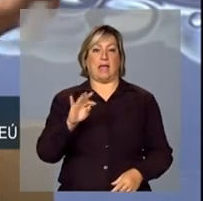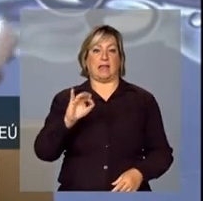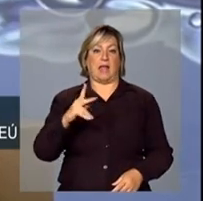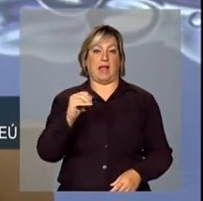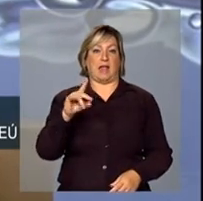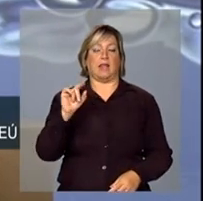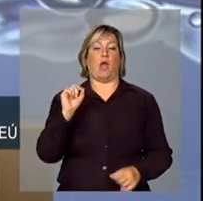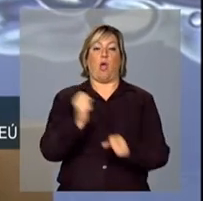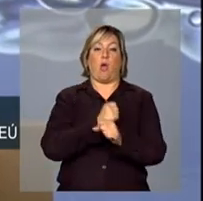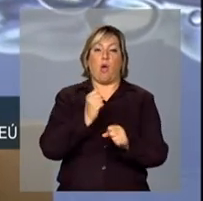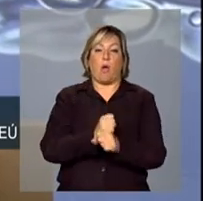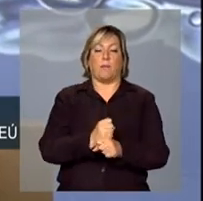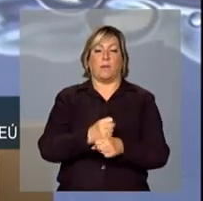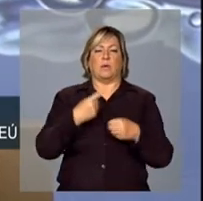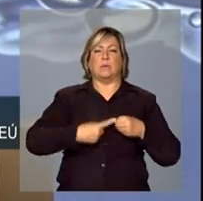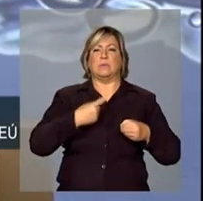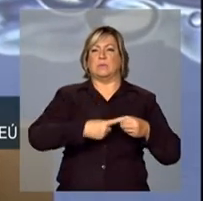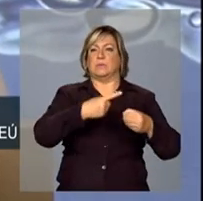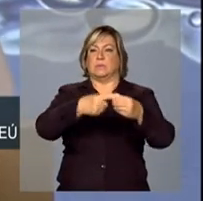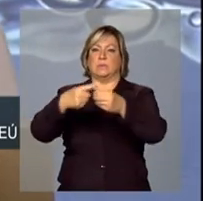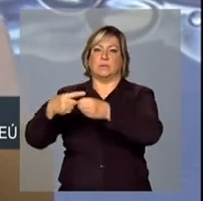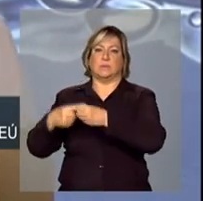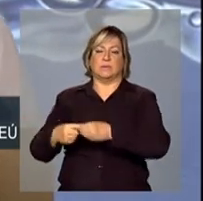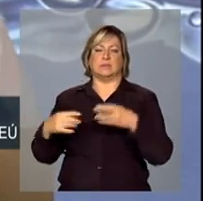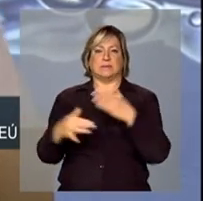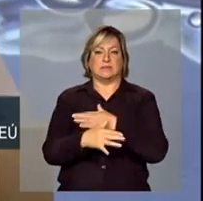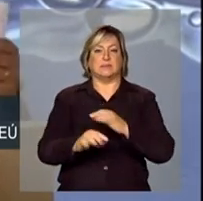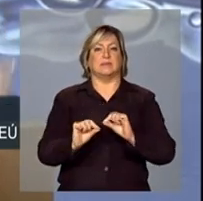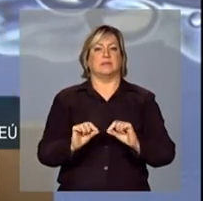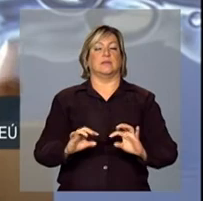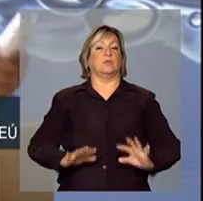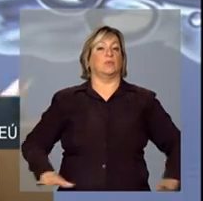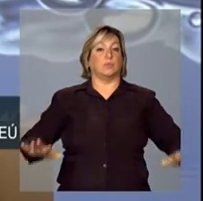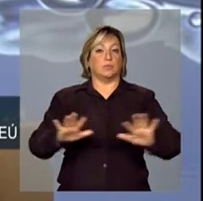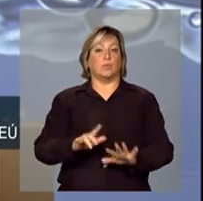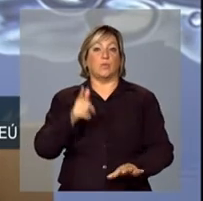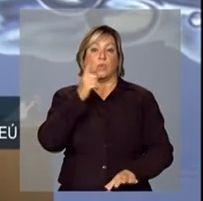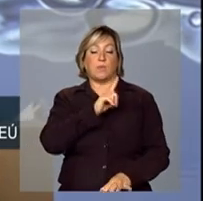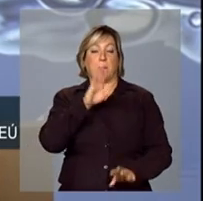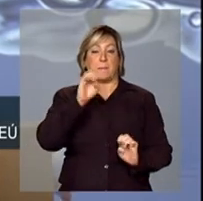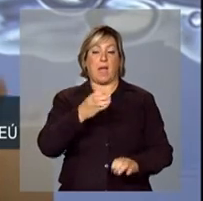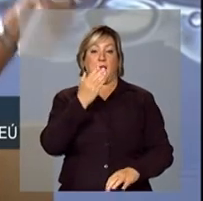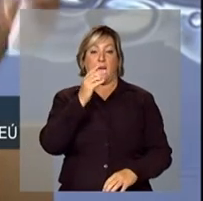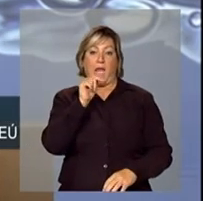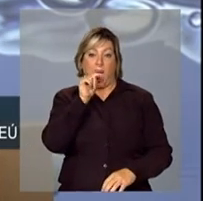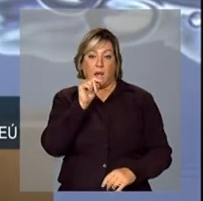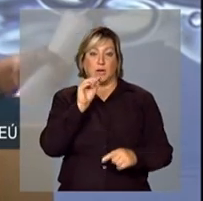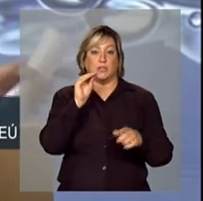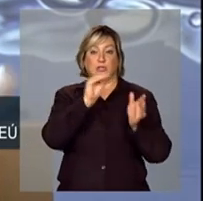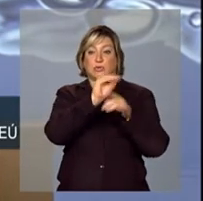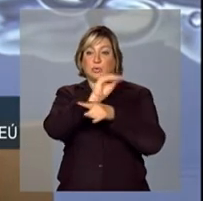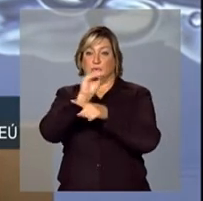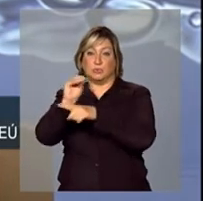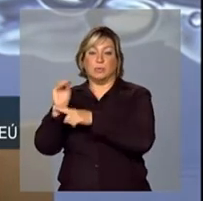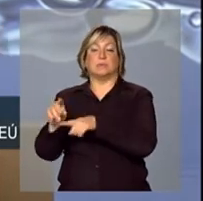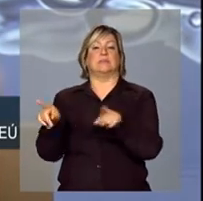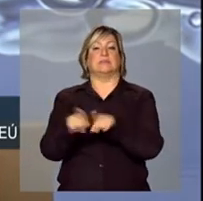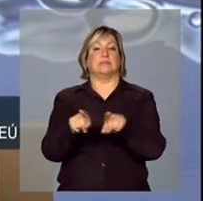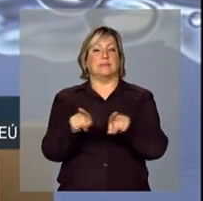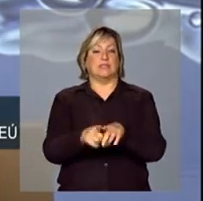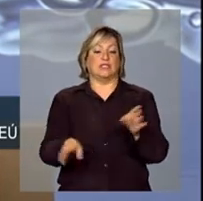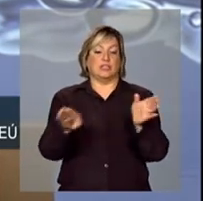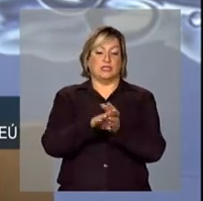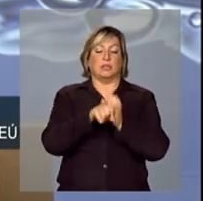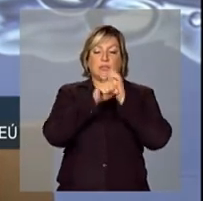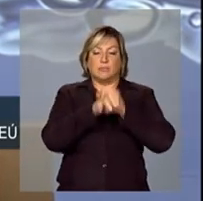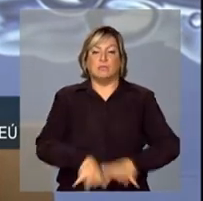nos distritos, na zona urbana, para que possa garantir que a água chegando na adutora chegue na casa das pessoas e